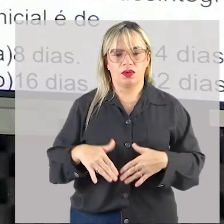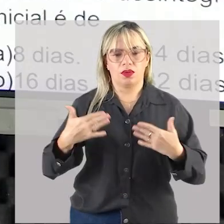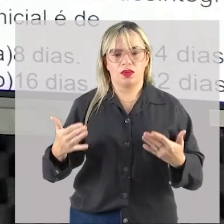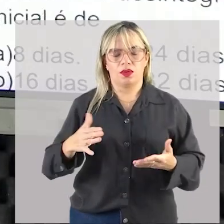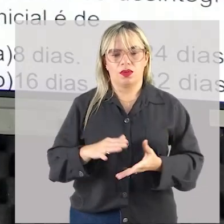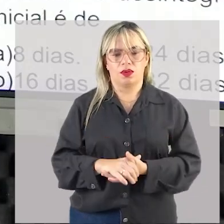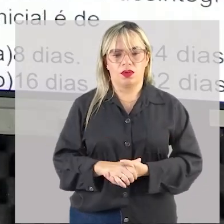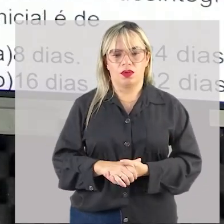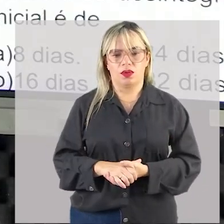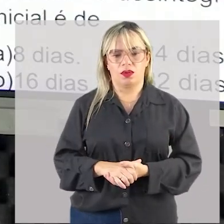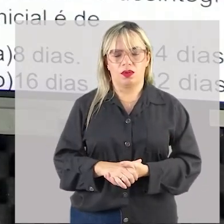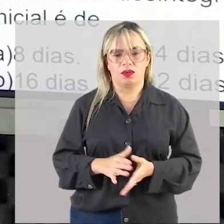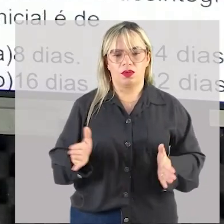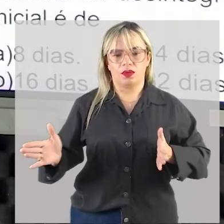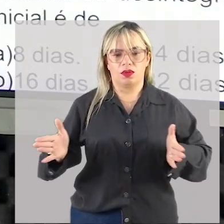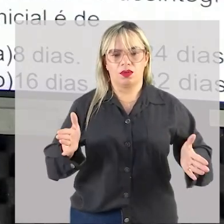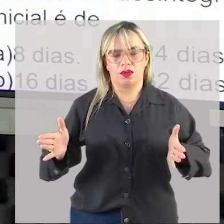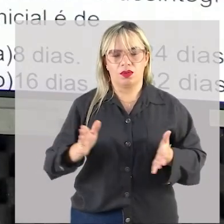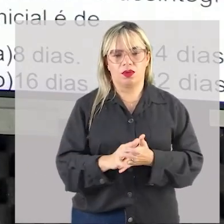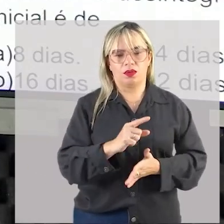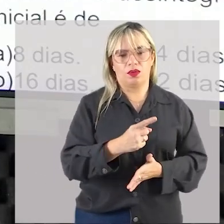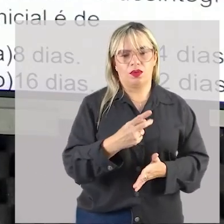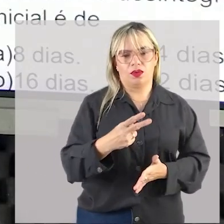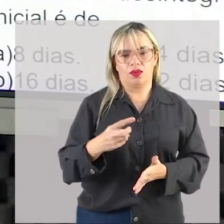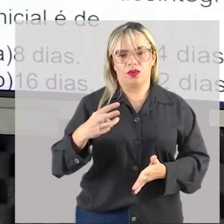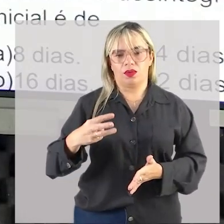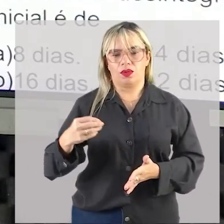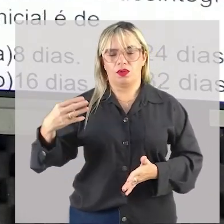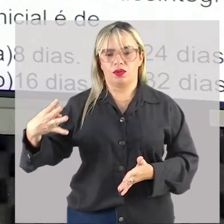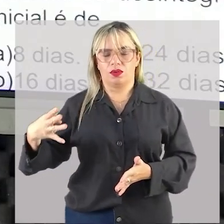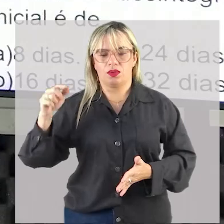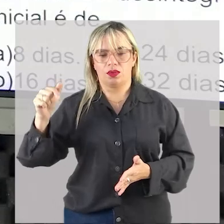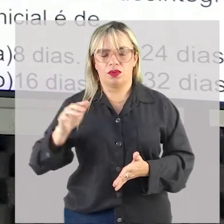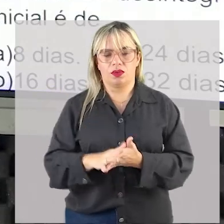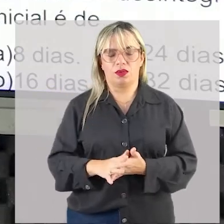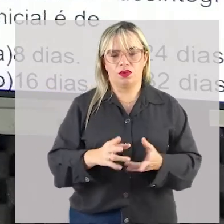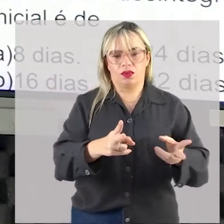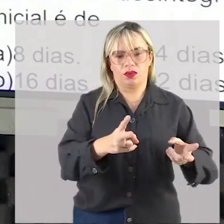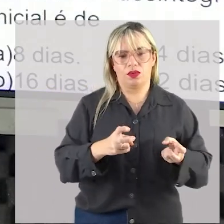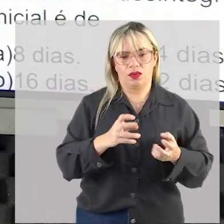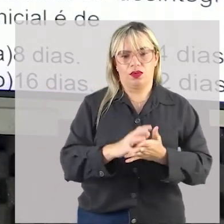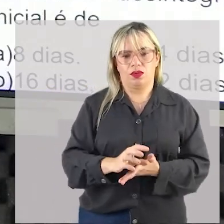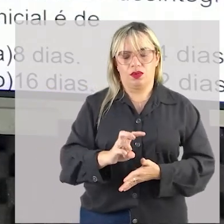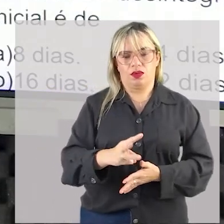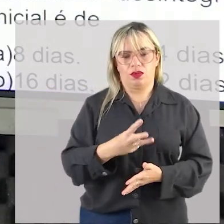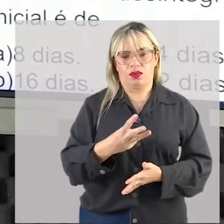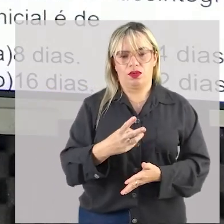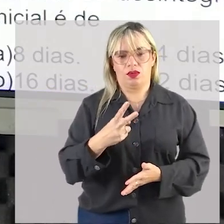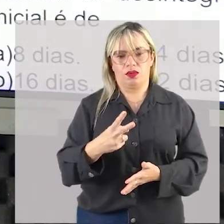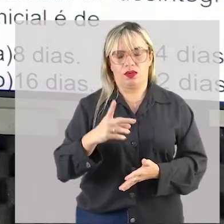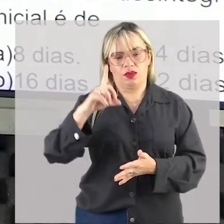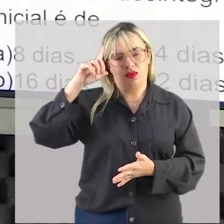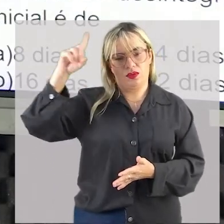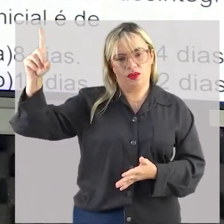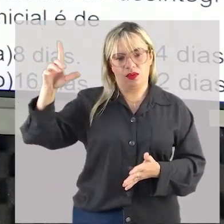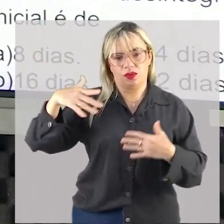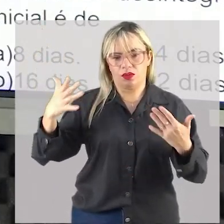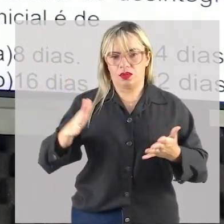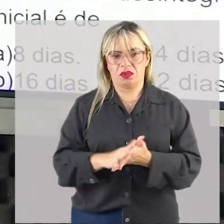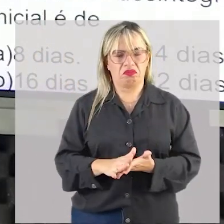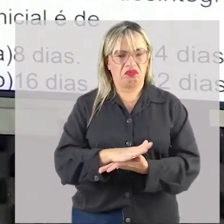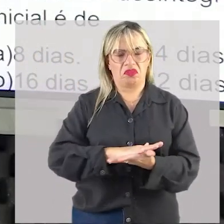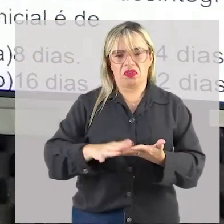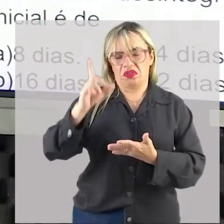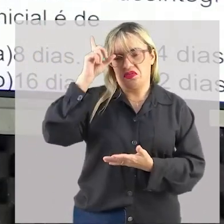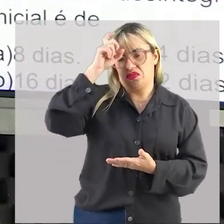Quando você pega esse intervalo bem aqui, 1, 2, 3, 4, você percebe que você passou 32 dias fazendo isso. Ó. Nada de difícil,